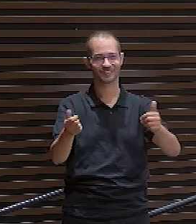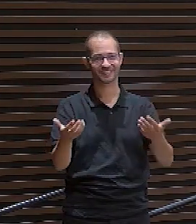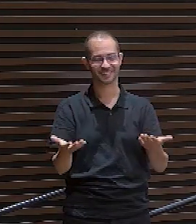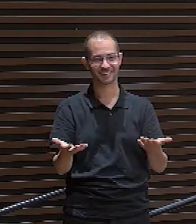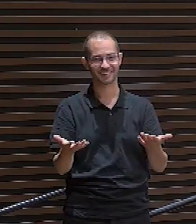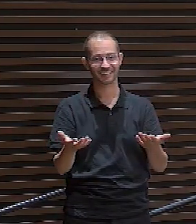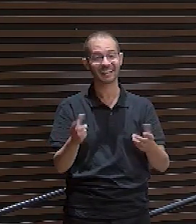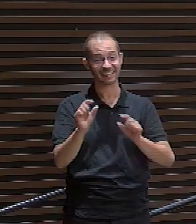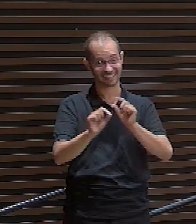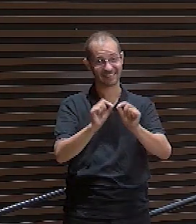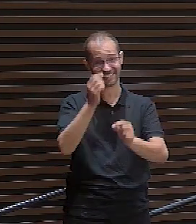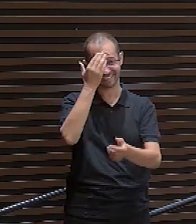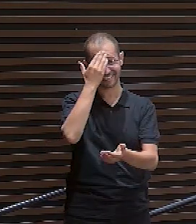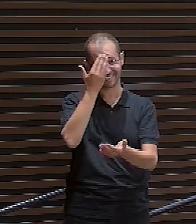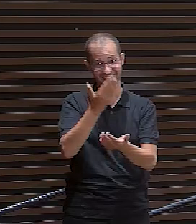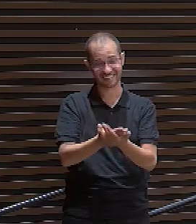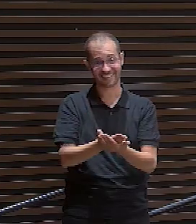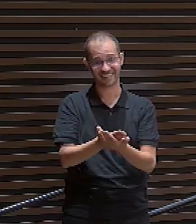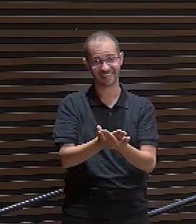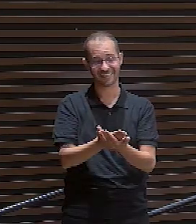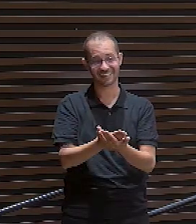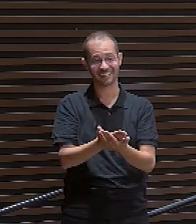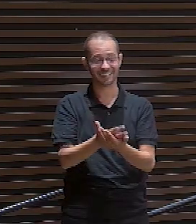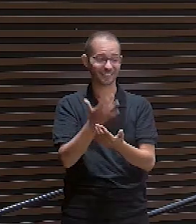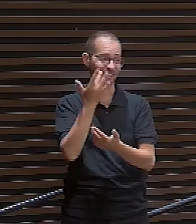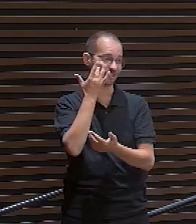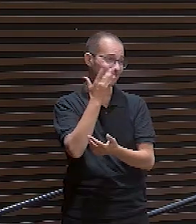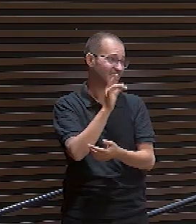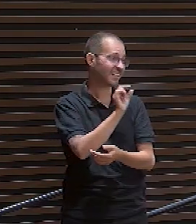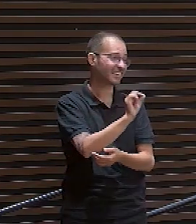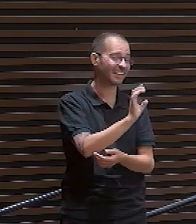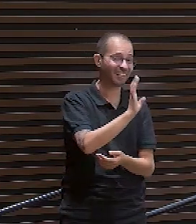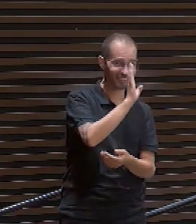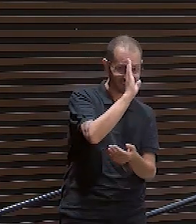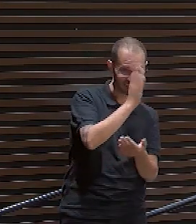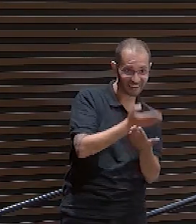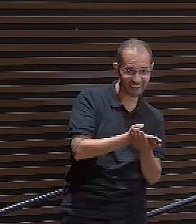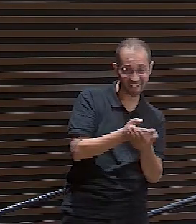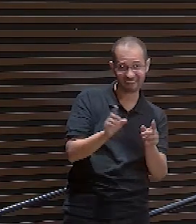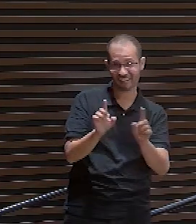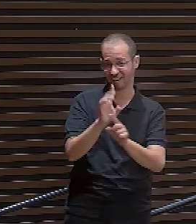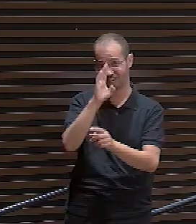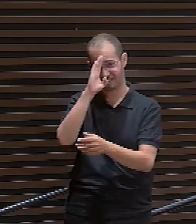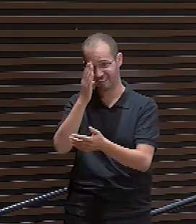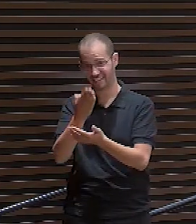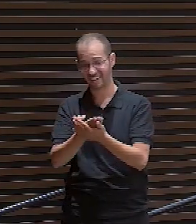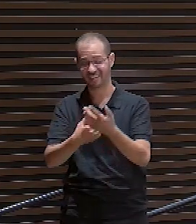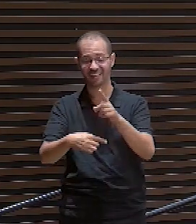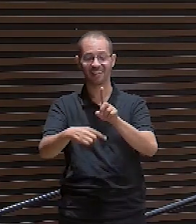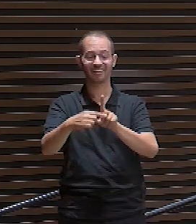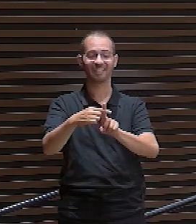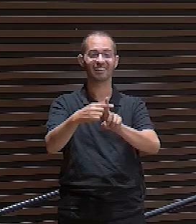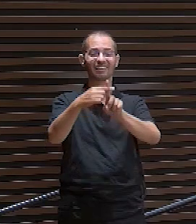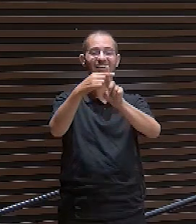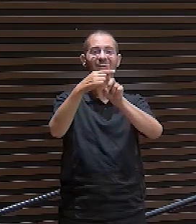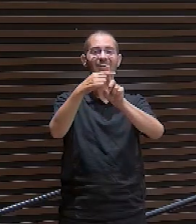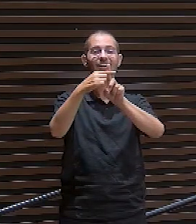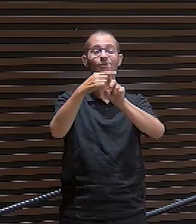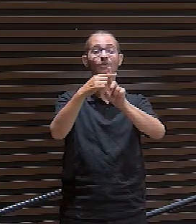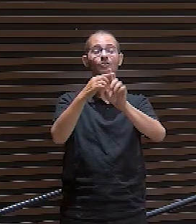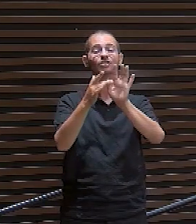o que crê. Porque eu não sei quem é que crê, eu não crê. Atraiu. Quando ele morreu, quem